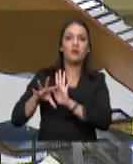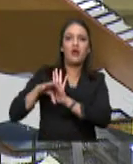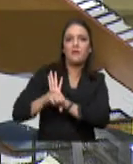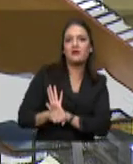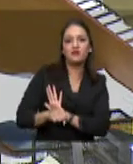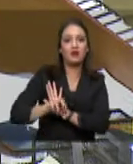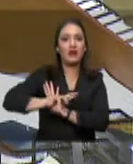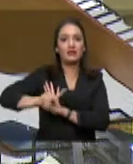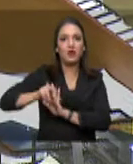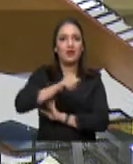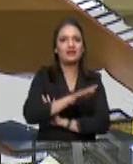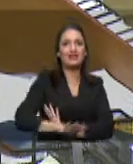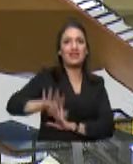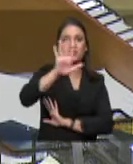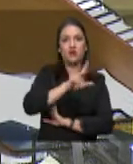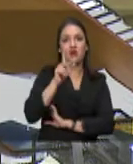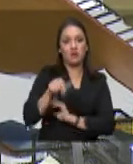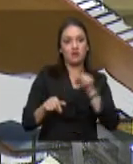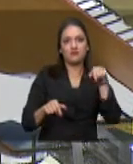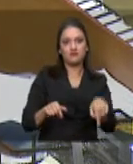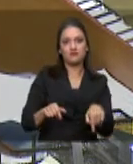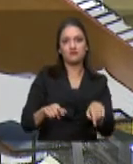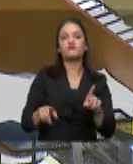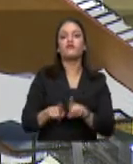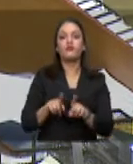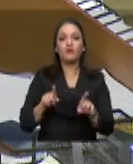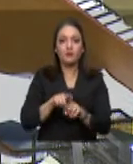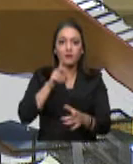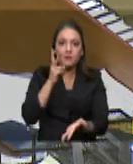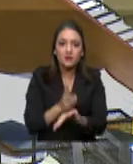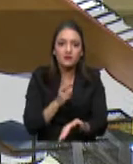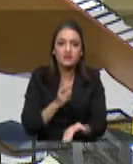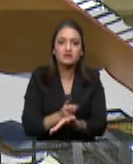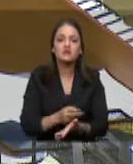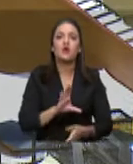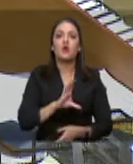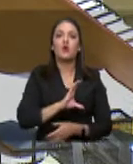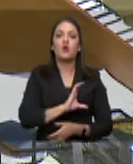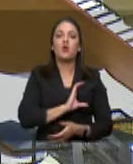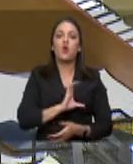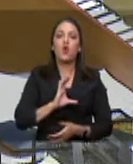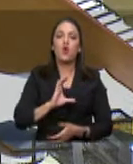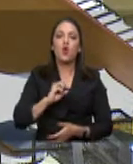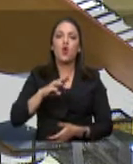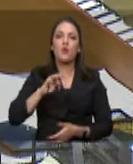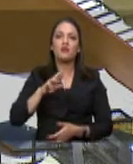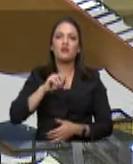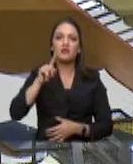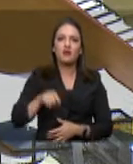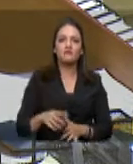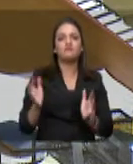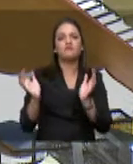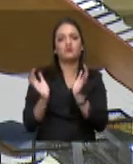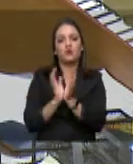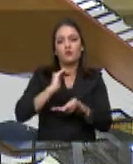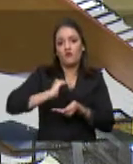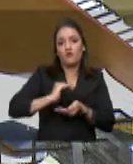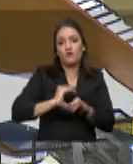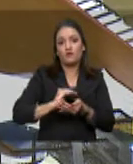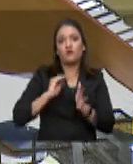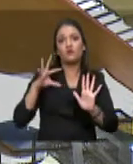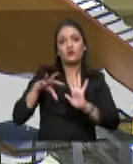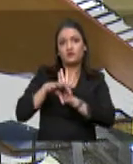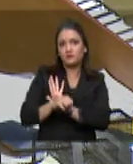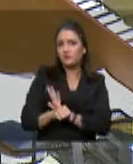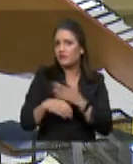como o primeiro, bem como a manutenção do Comitê Orientador do Fundo Amazônia, cuja composição é bastante complexa e,